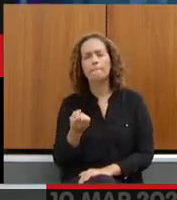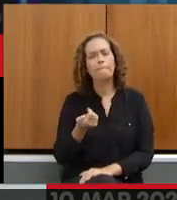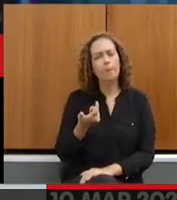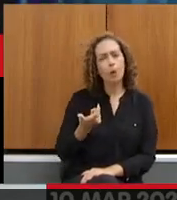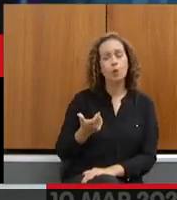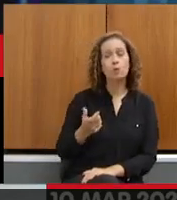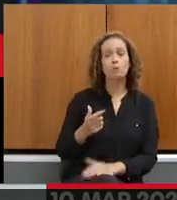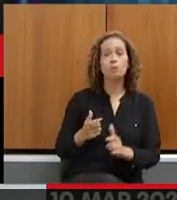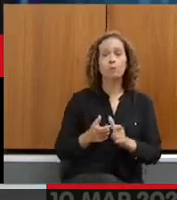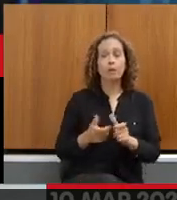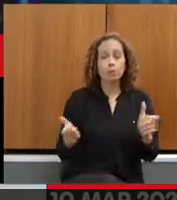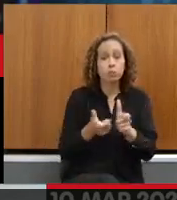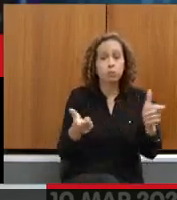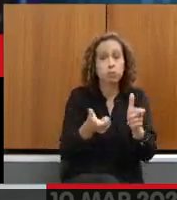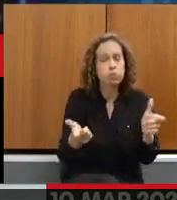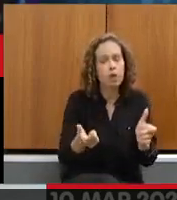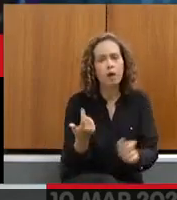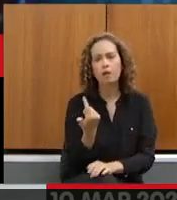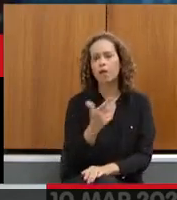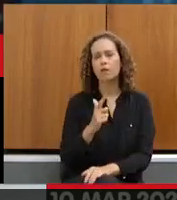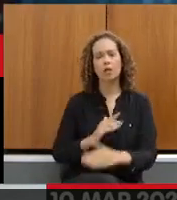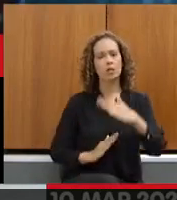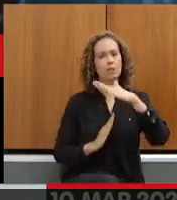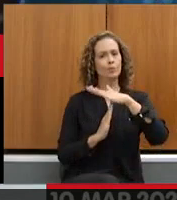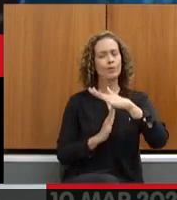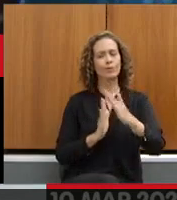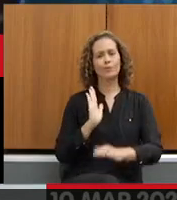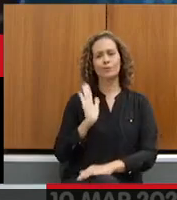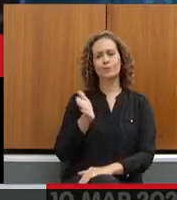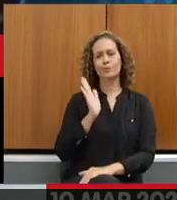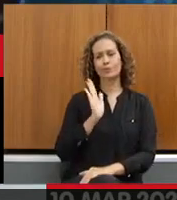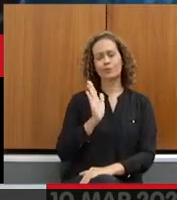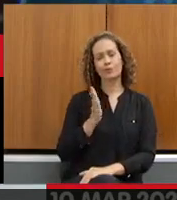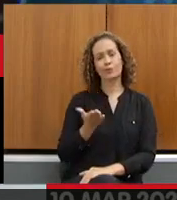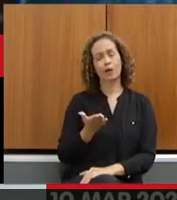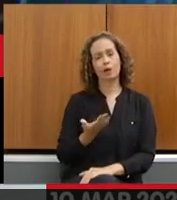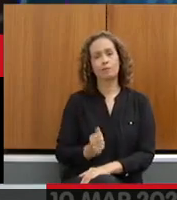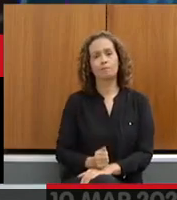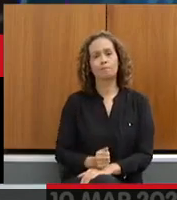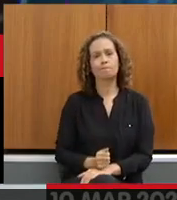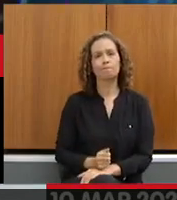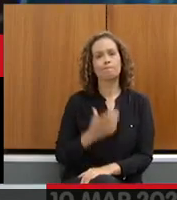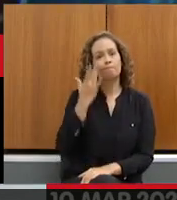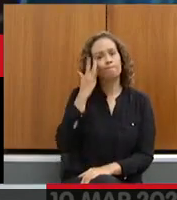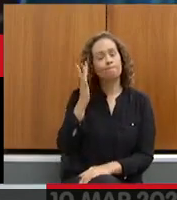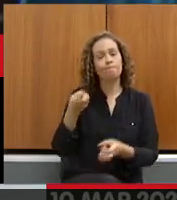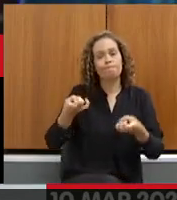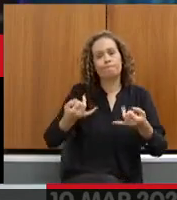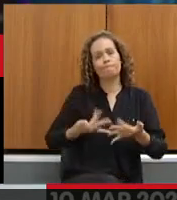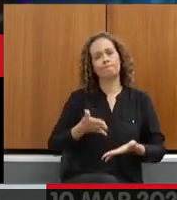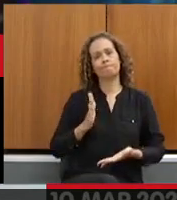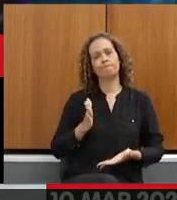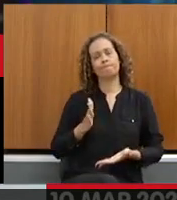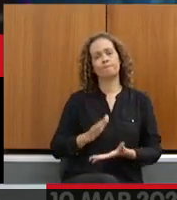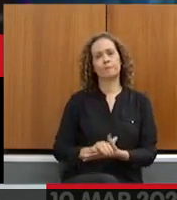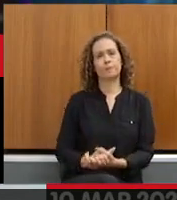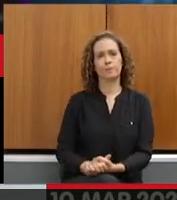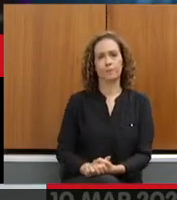abertura Ampla Nós já chegamos praticamente No Limite não sei se se eu expliquei a